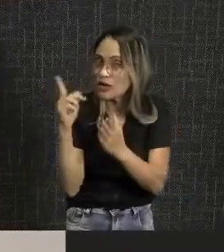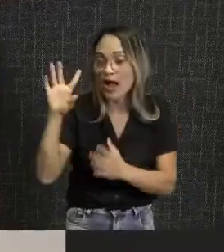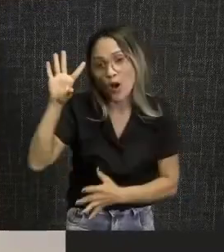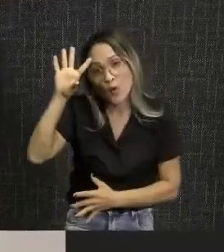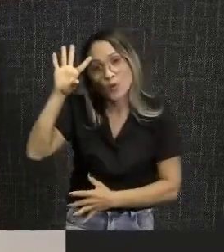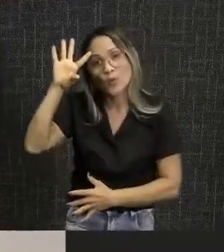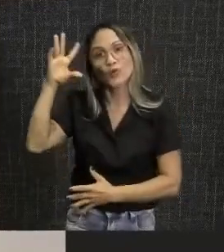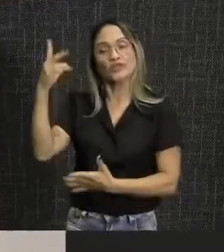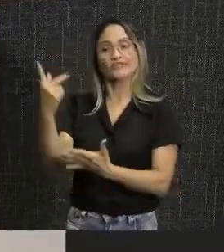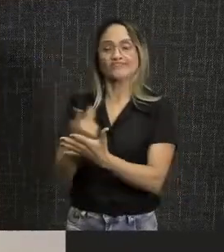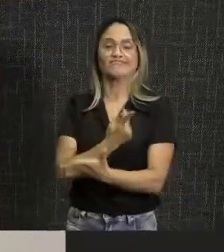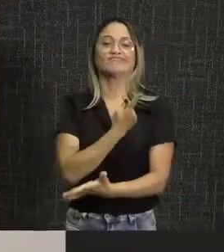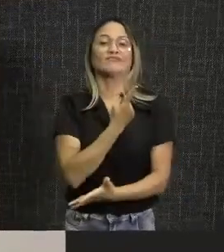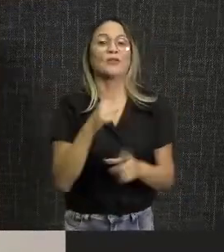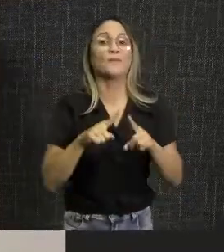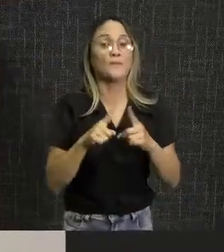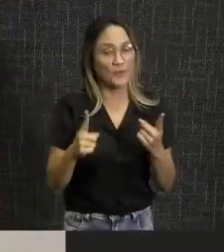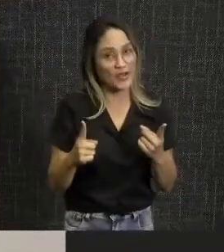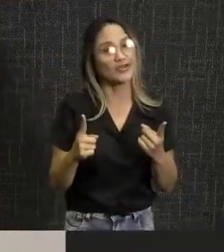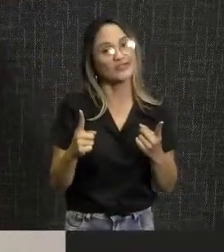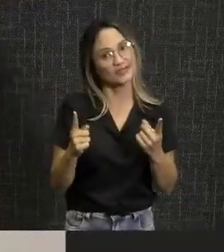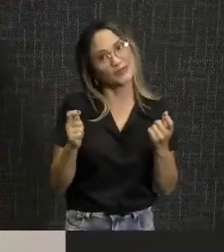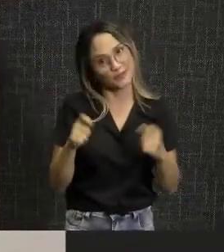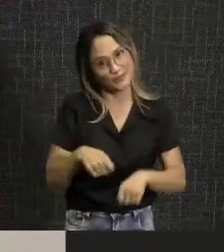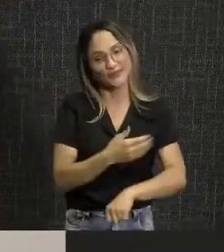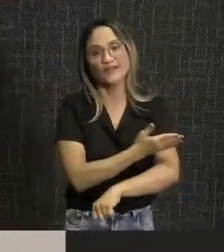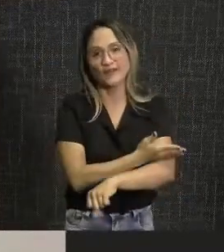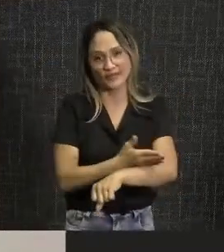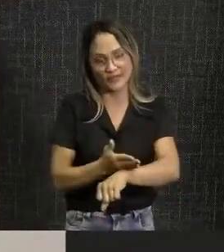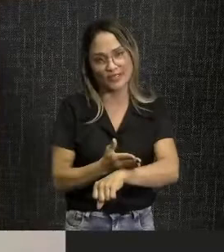elas costumam acontecer em situações